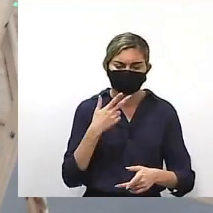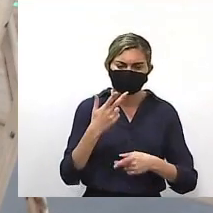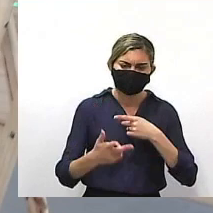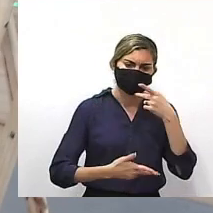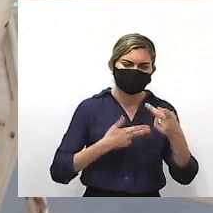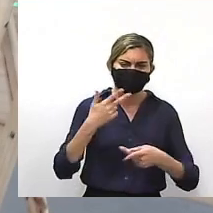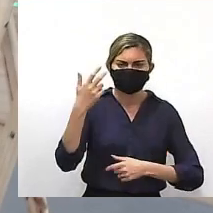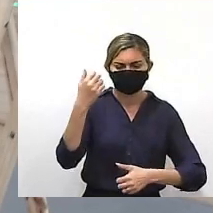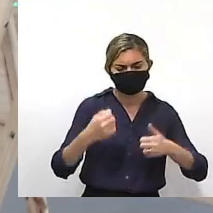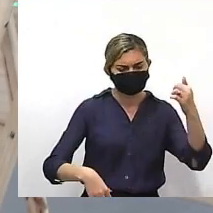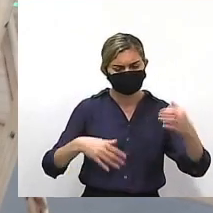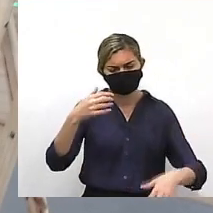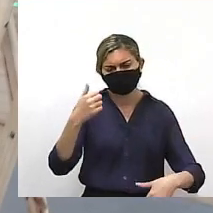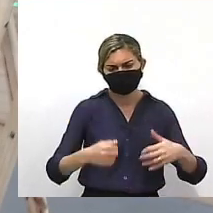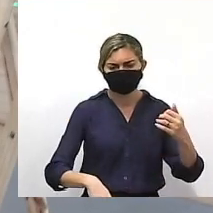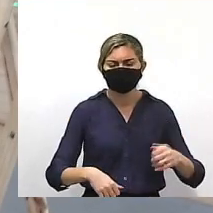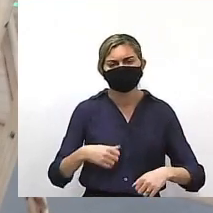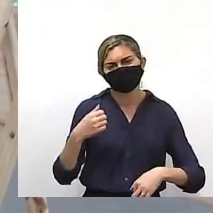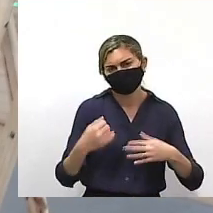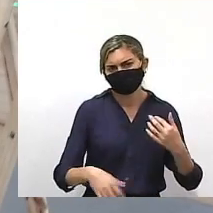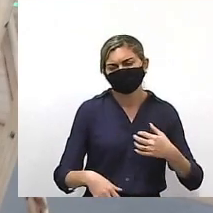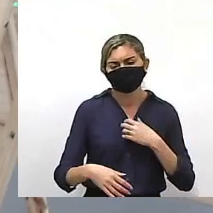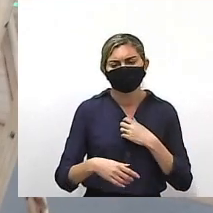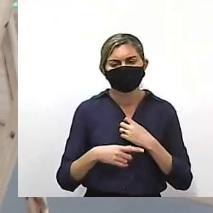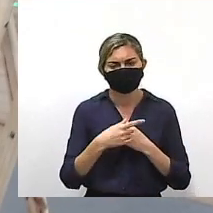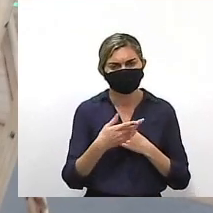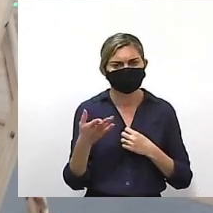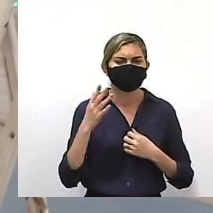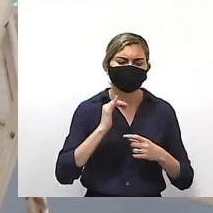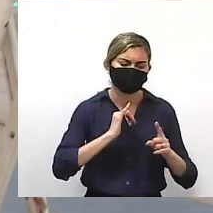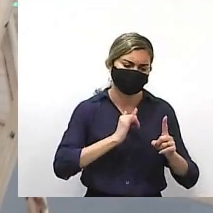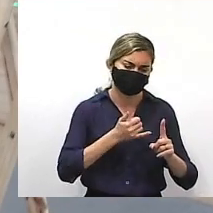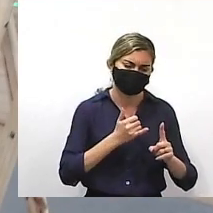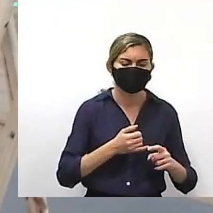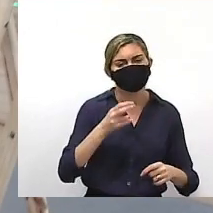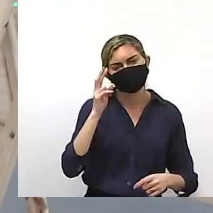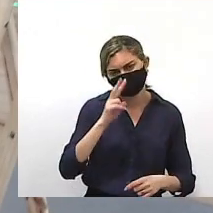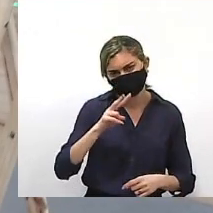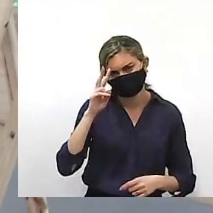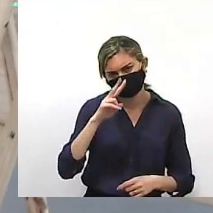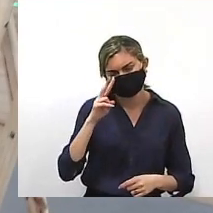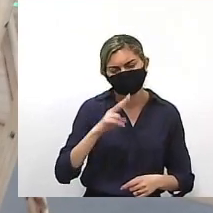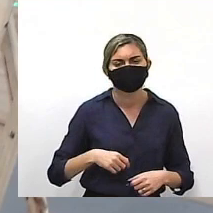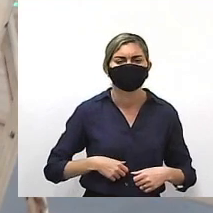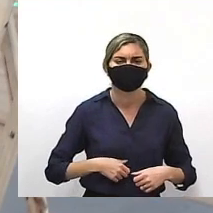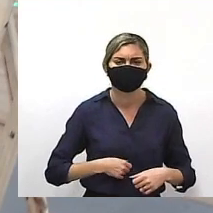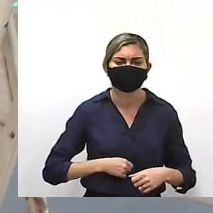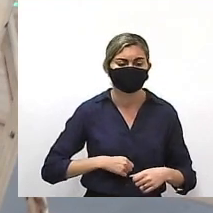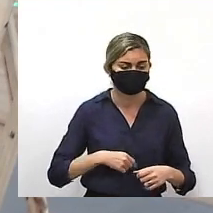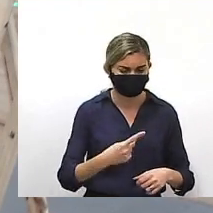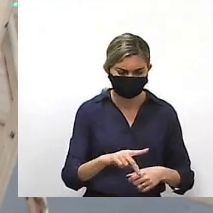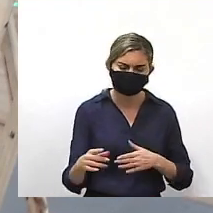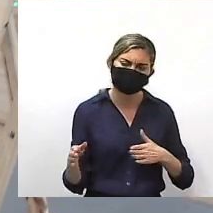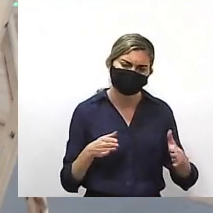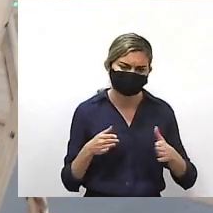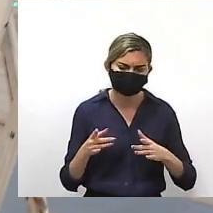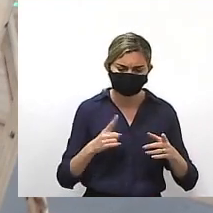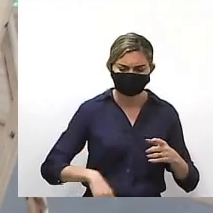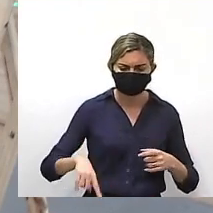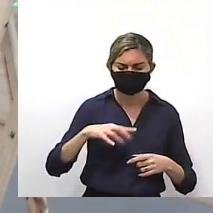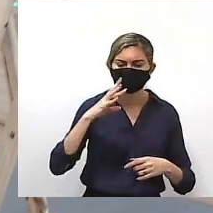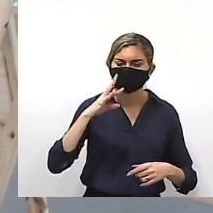sobre narrativas, e narrativas é contar uma história. Nesse momento, nós